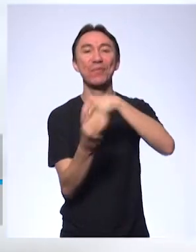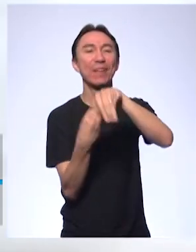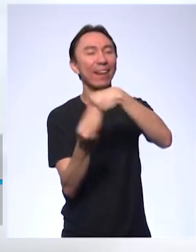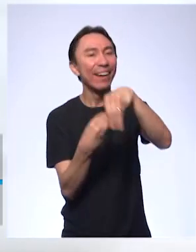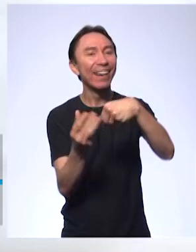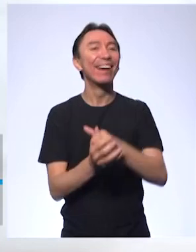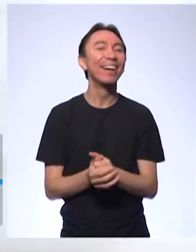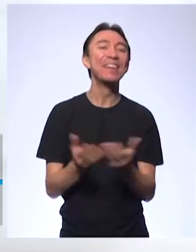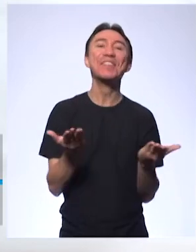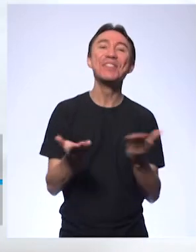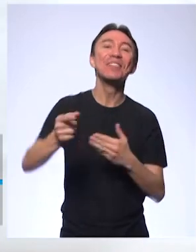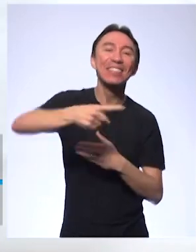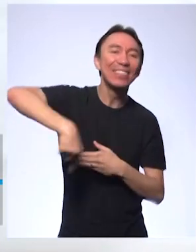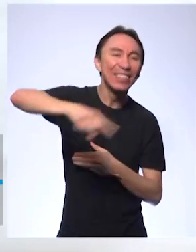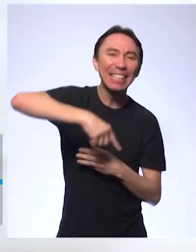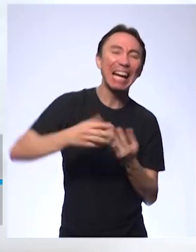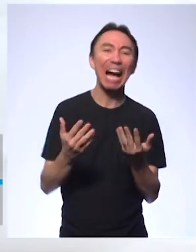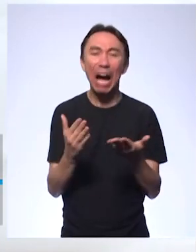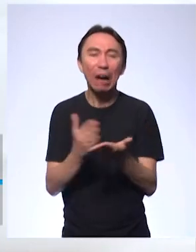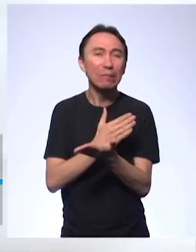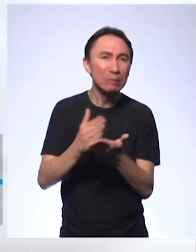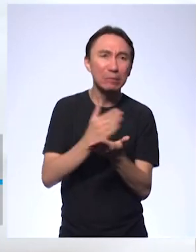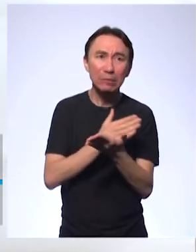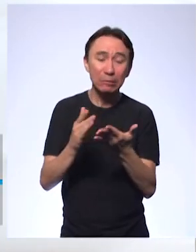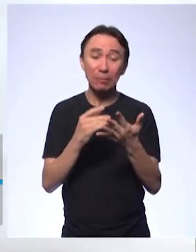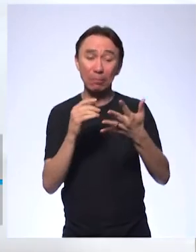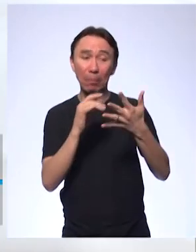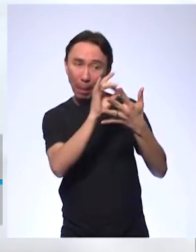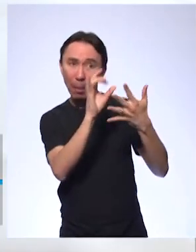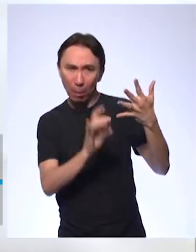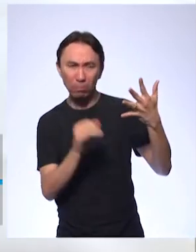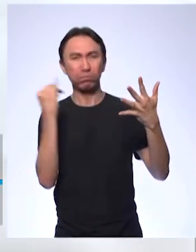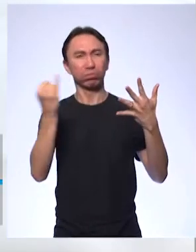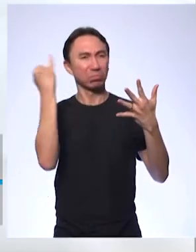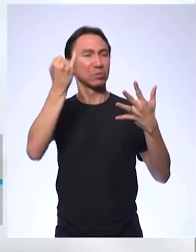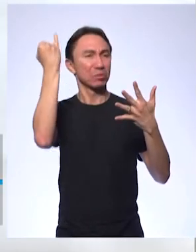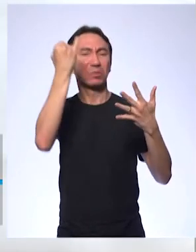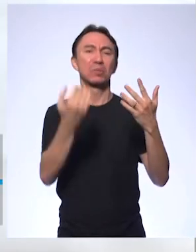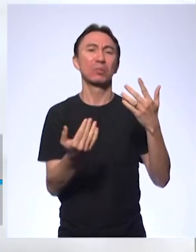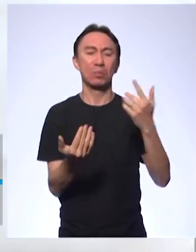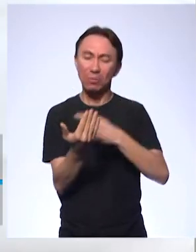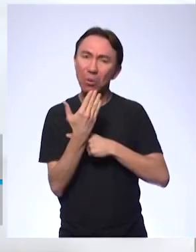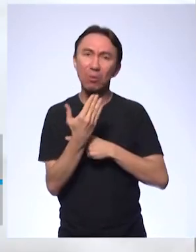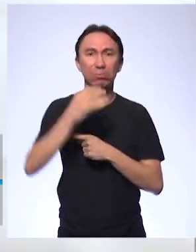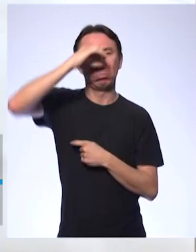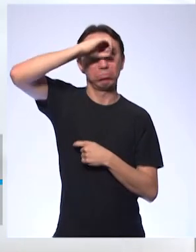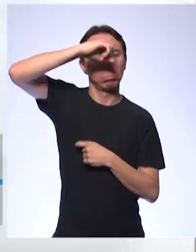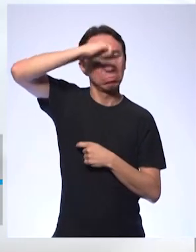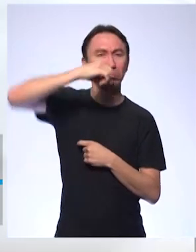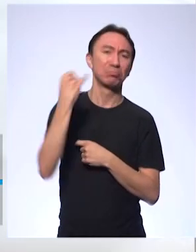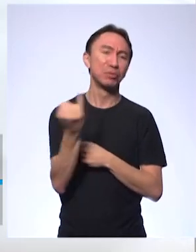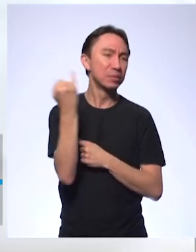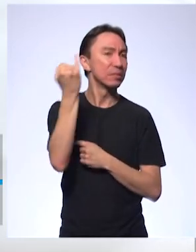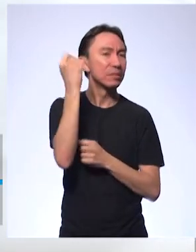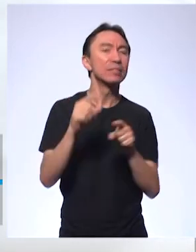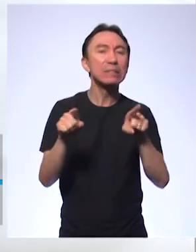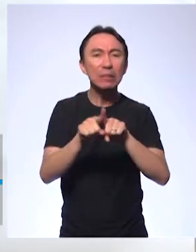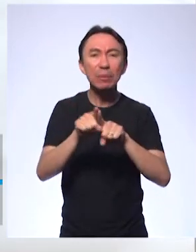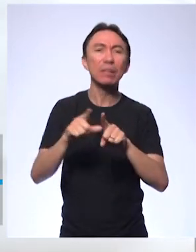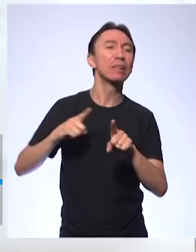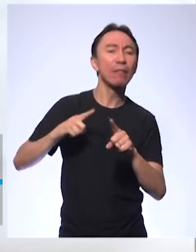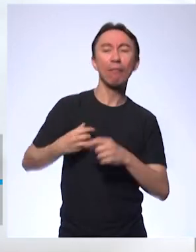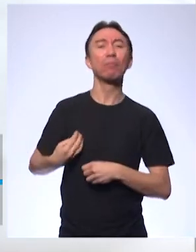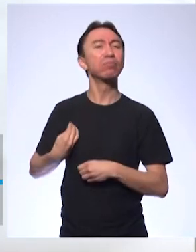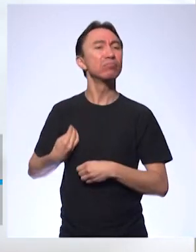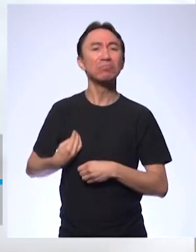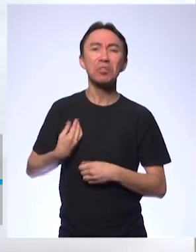sobre alguns aspectos que são bastante importantes aí para o nosso conhecimento, mas também estão presentes sim, muitas vezes